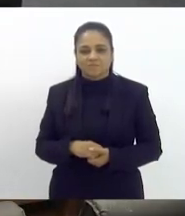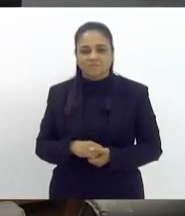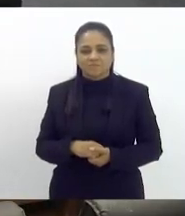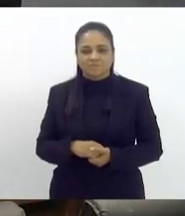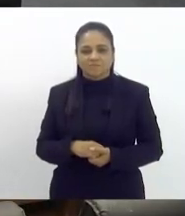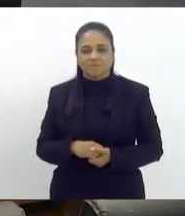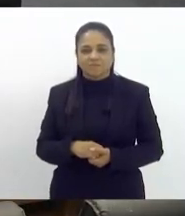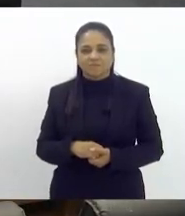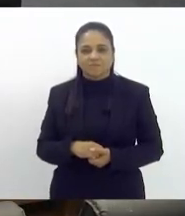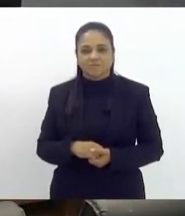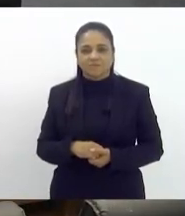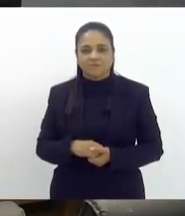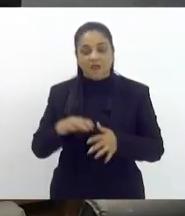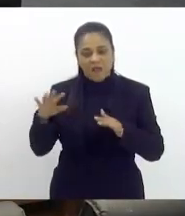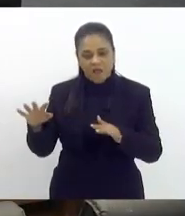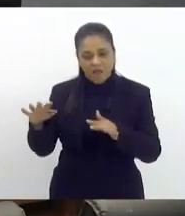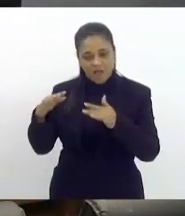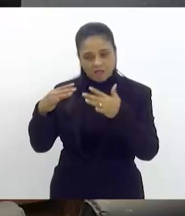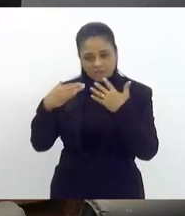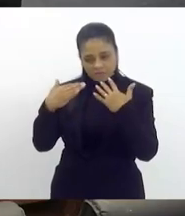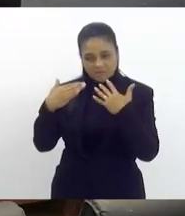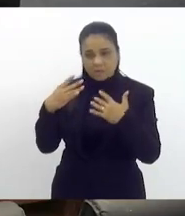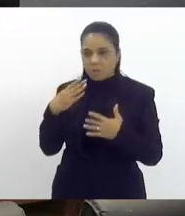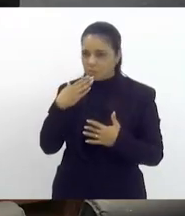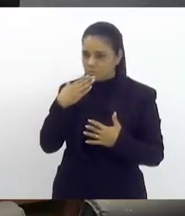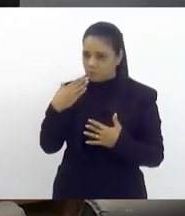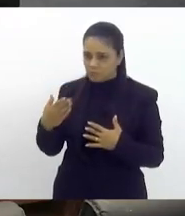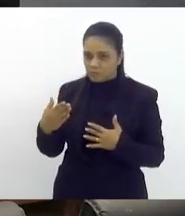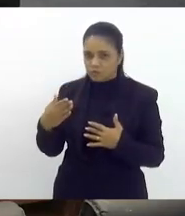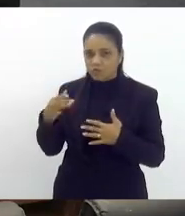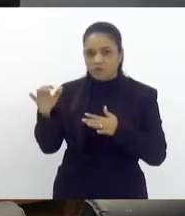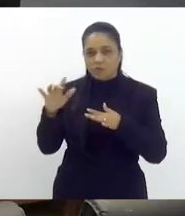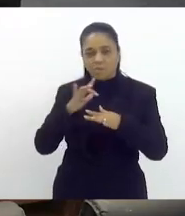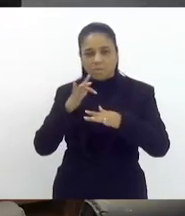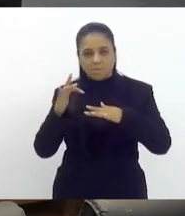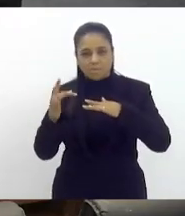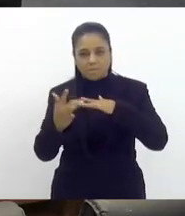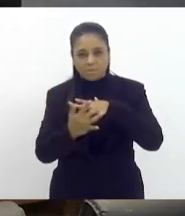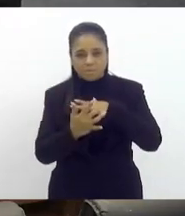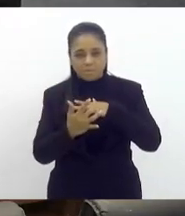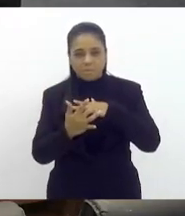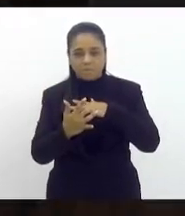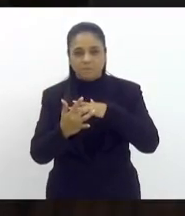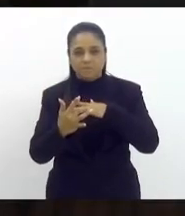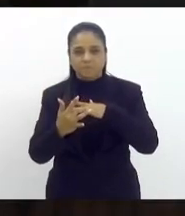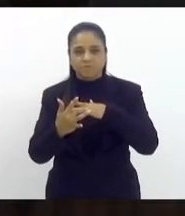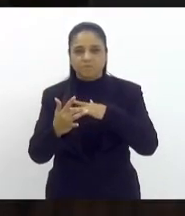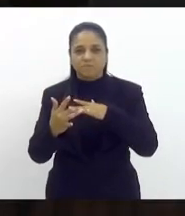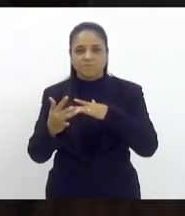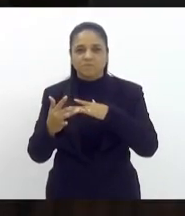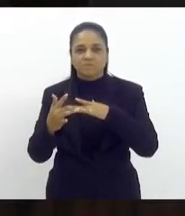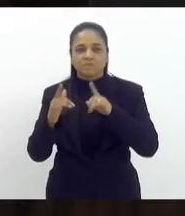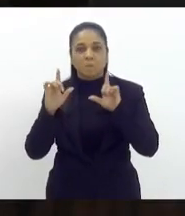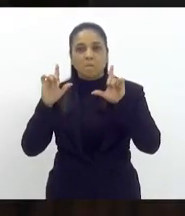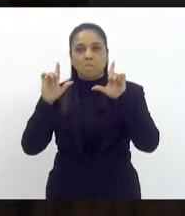de atenção pessoal aí da mídia para colocar no painel projeto que está